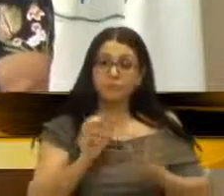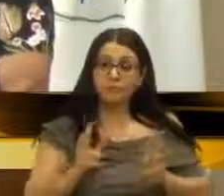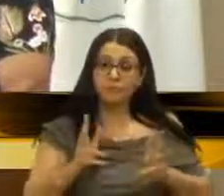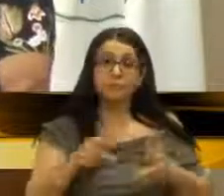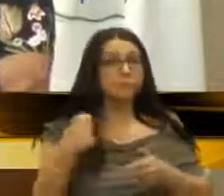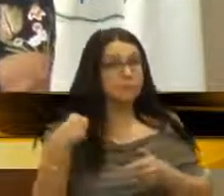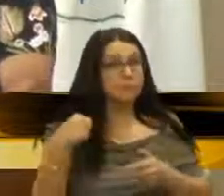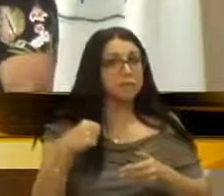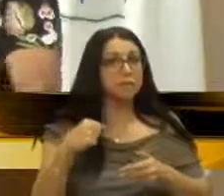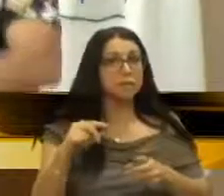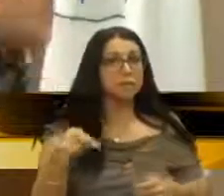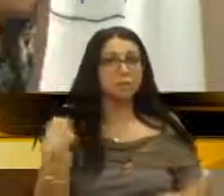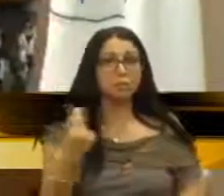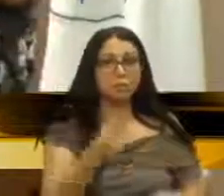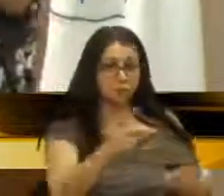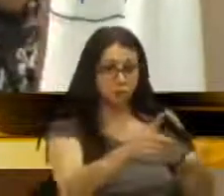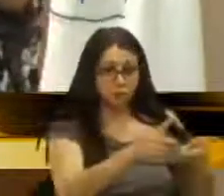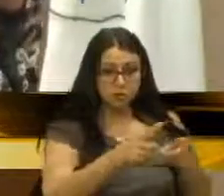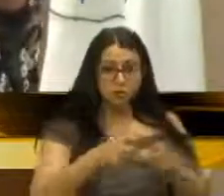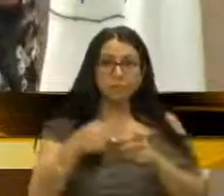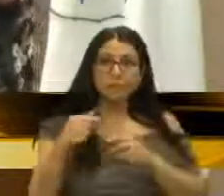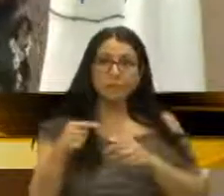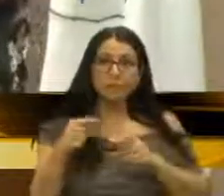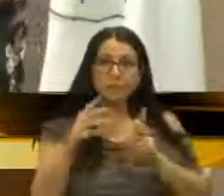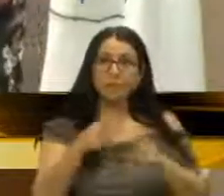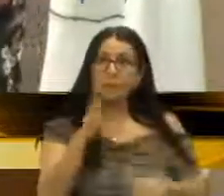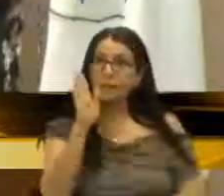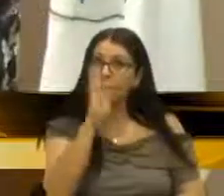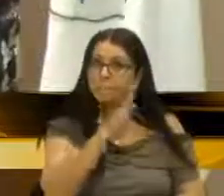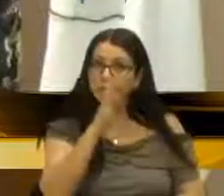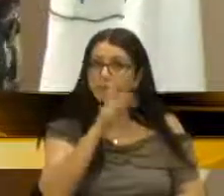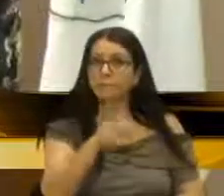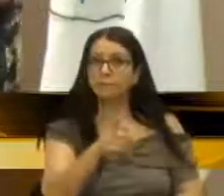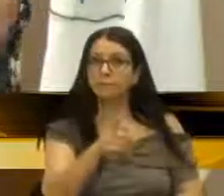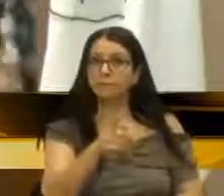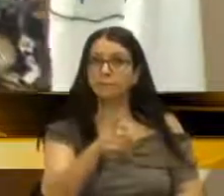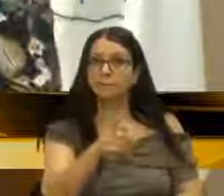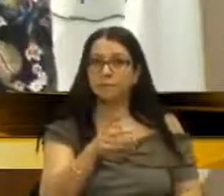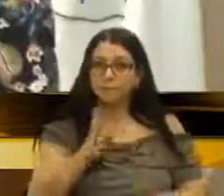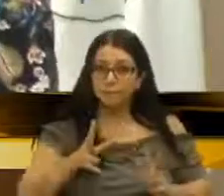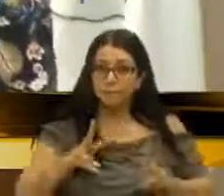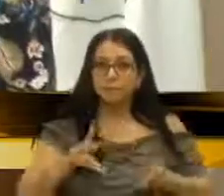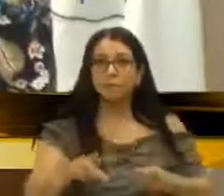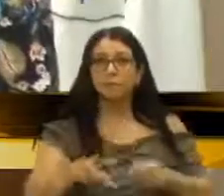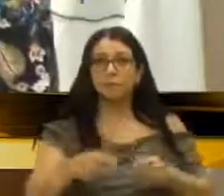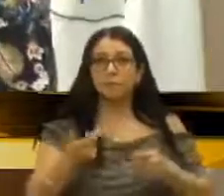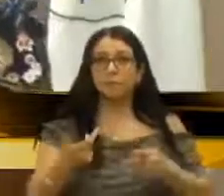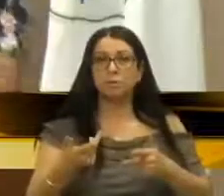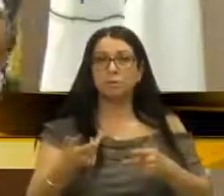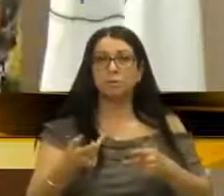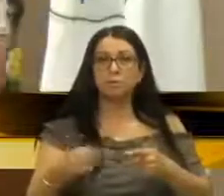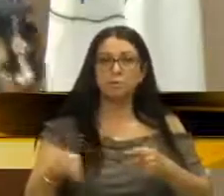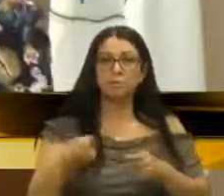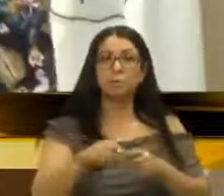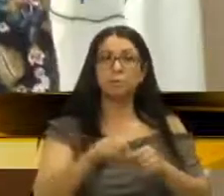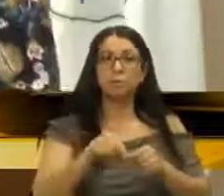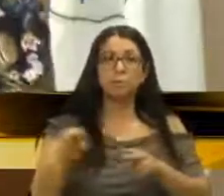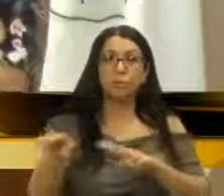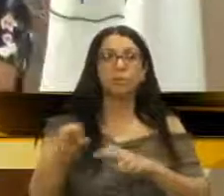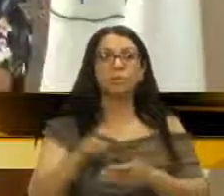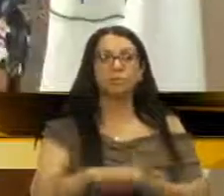nós precisamos todos os nossos distritos nós precisamos dessas máquinas que com urgência dessas quatro horas máquina 6 niveladores por nosso